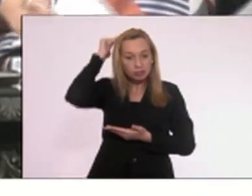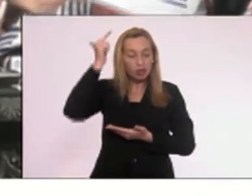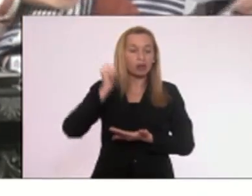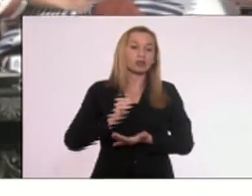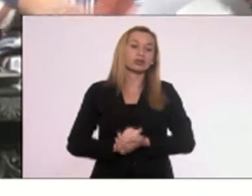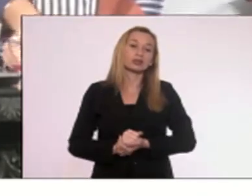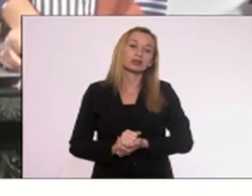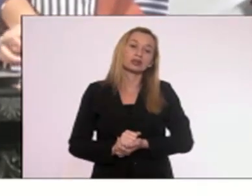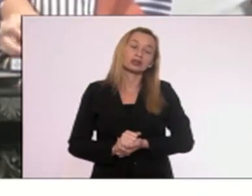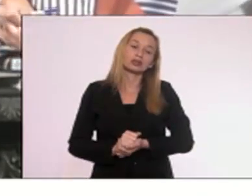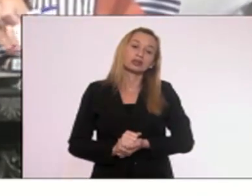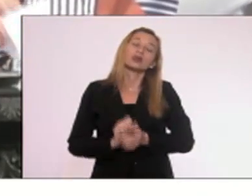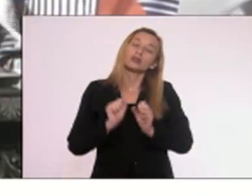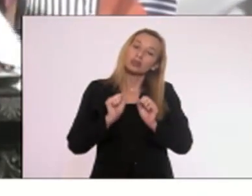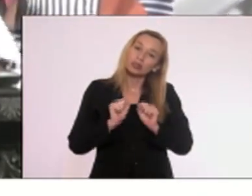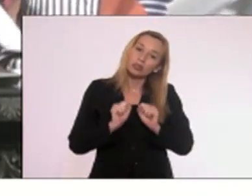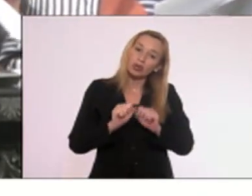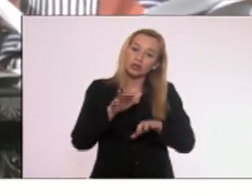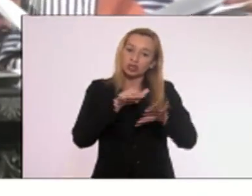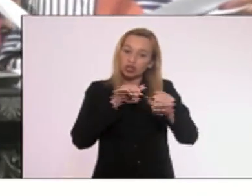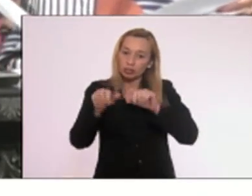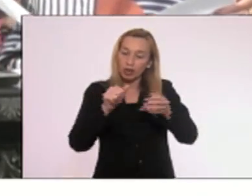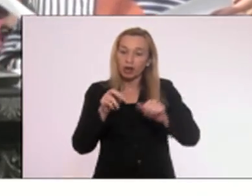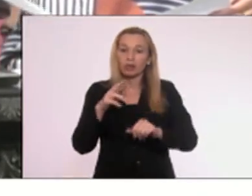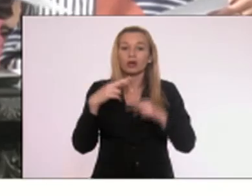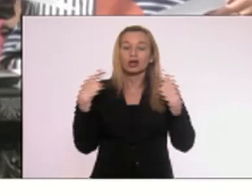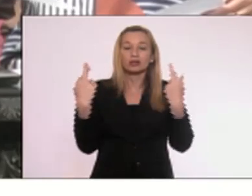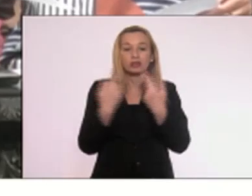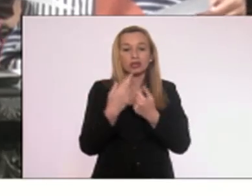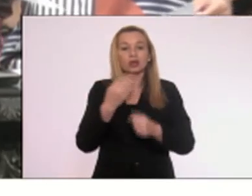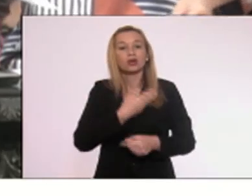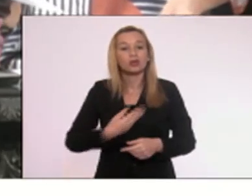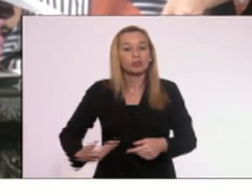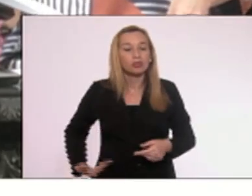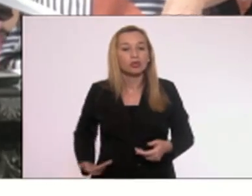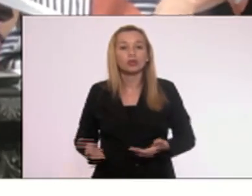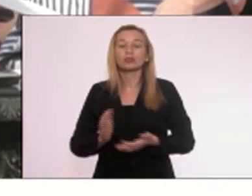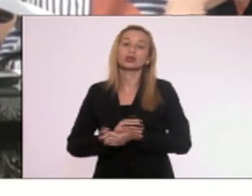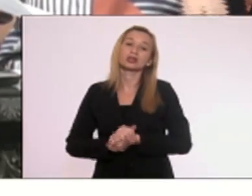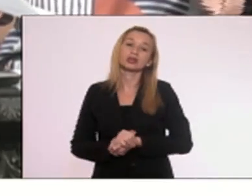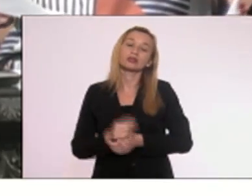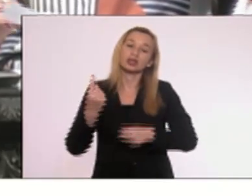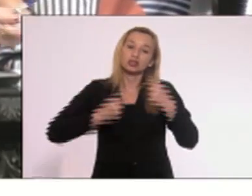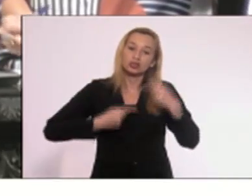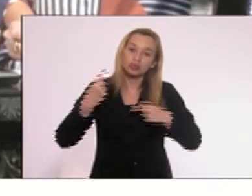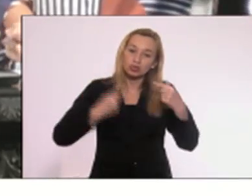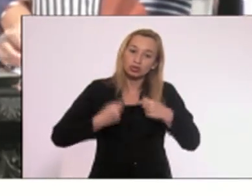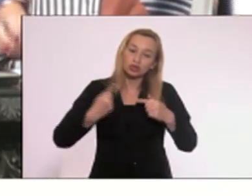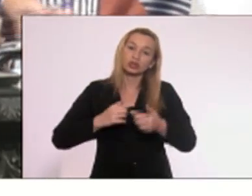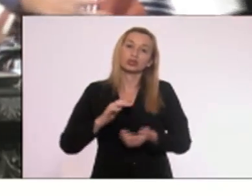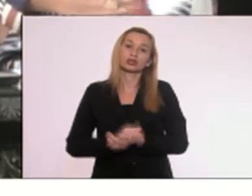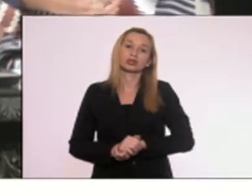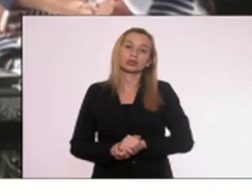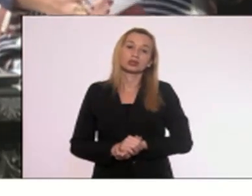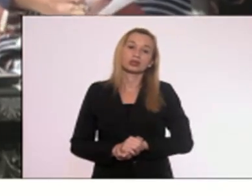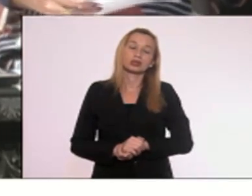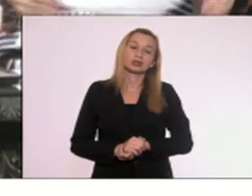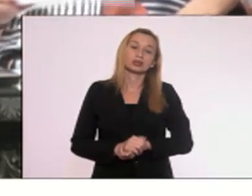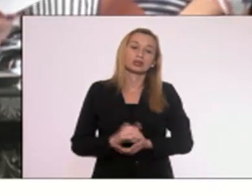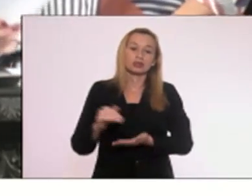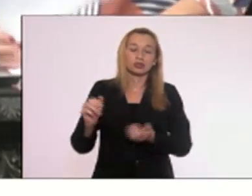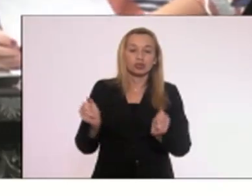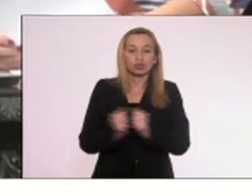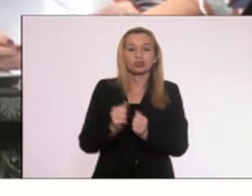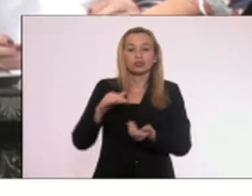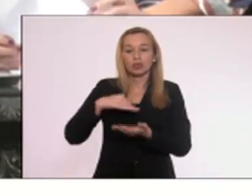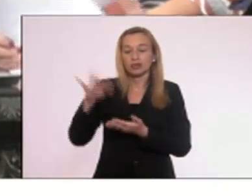recesso, possa chamar uma audiência pública com os participantes para discutir o impacto e com a Fazenda.